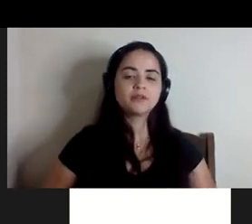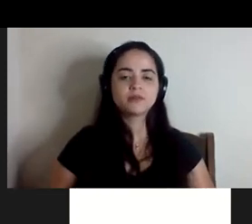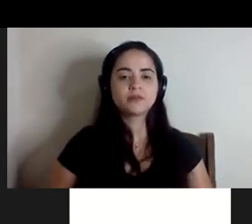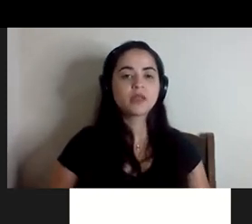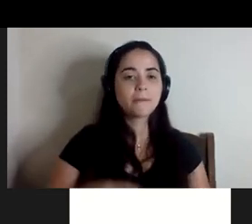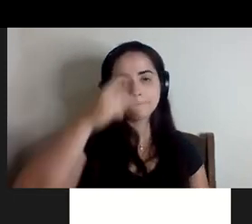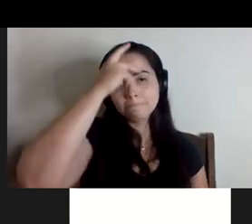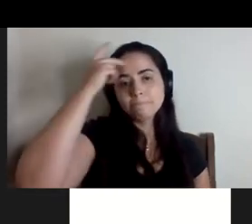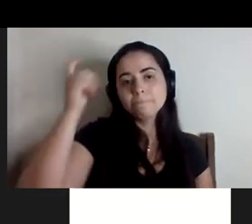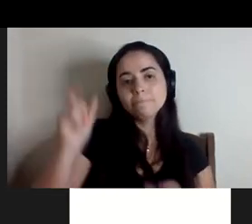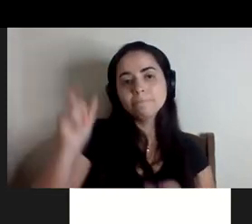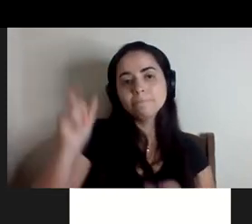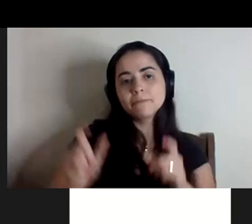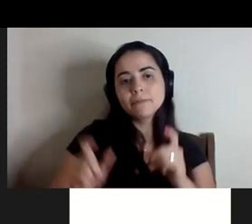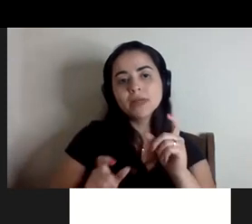sujeitos críticos,